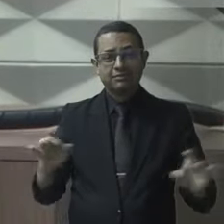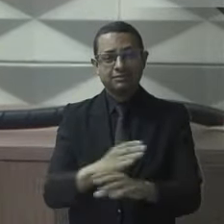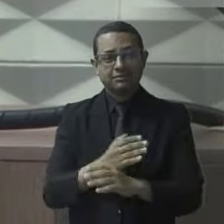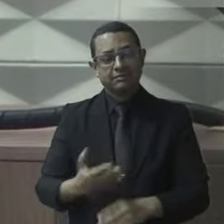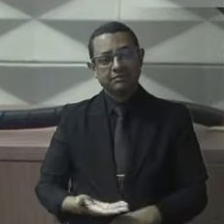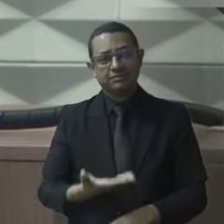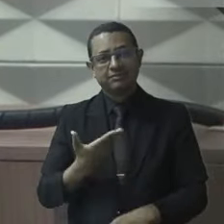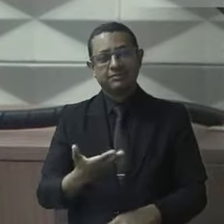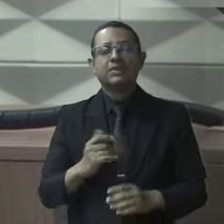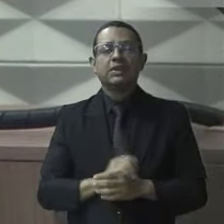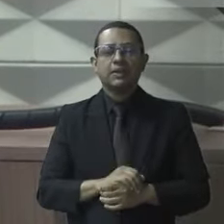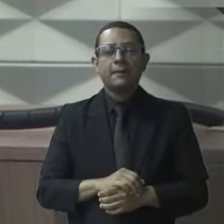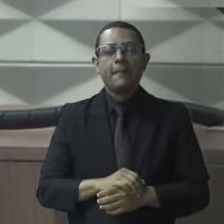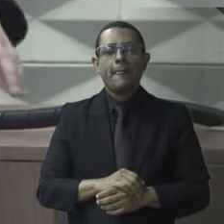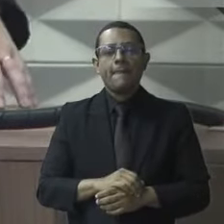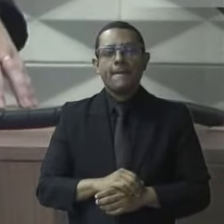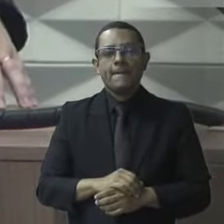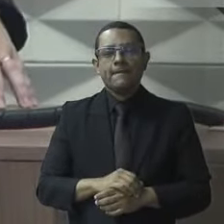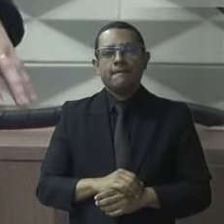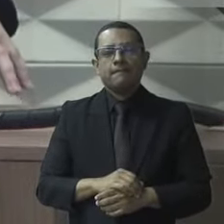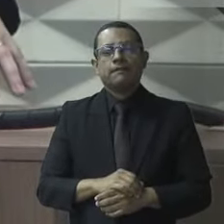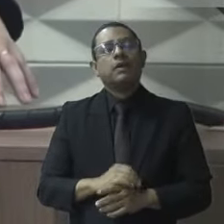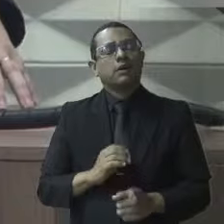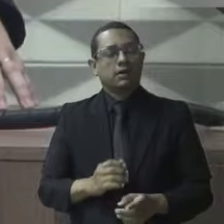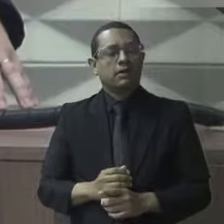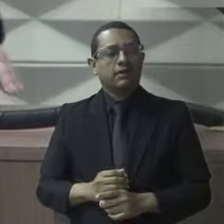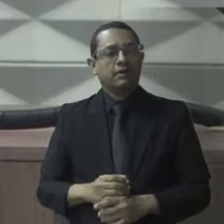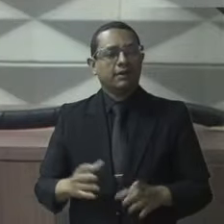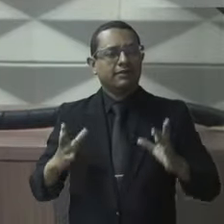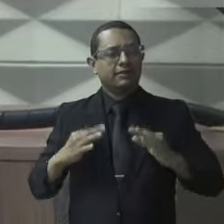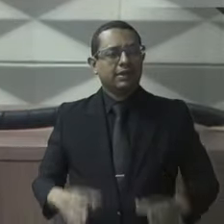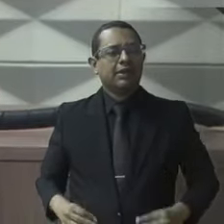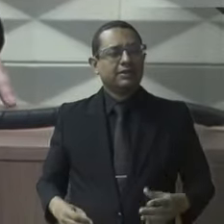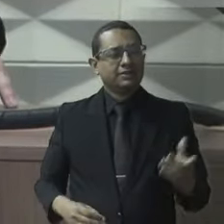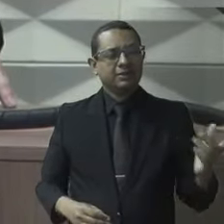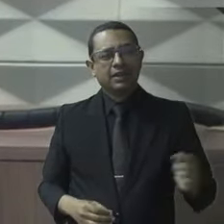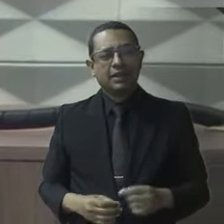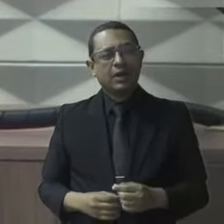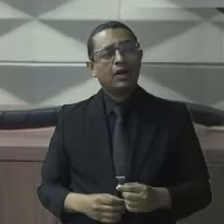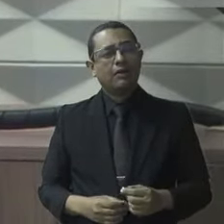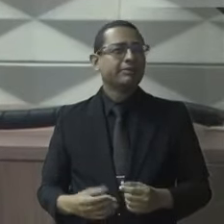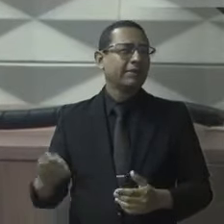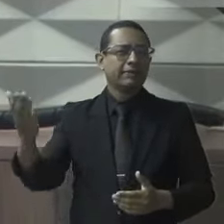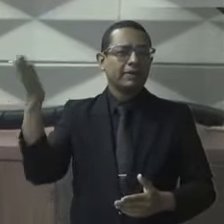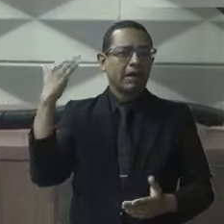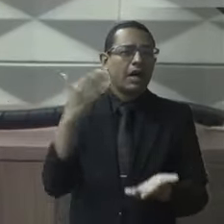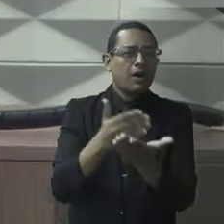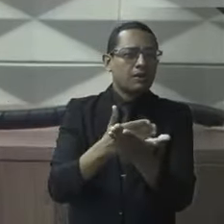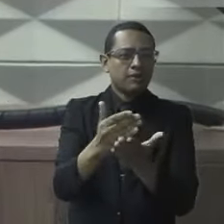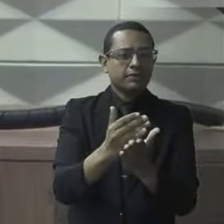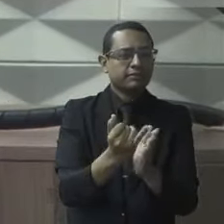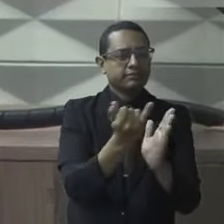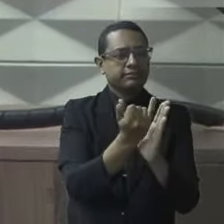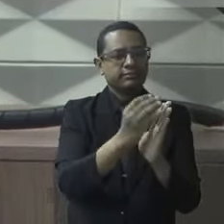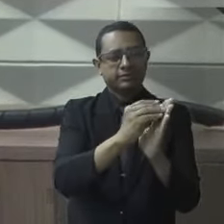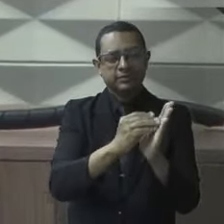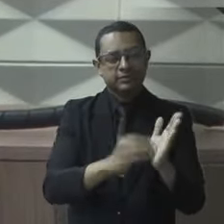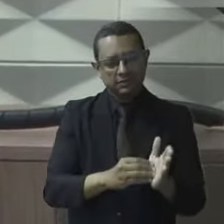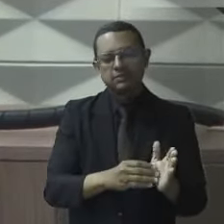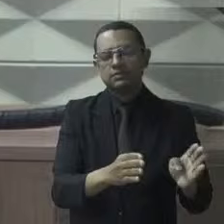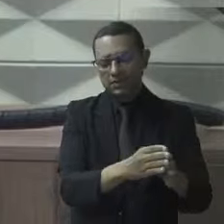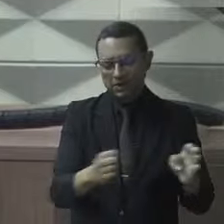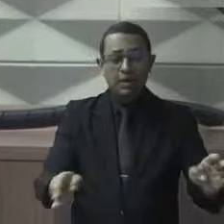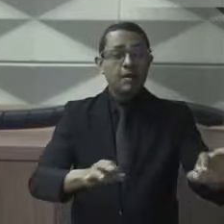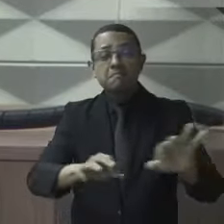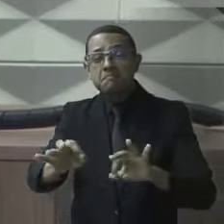desembargador Gleidson disse, o que começamos lá no início do cadastro e passamos por toda a campanha, a preparação para a